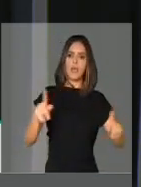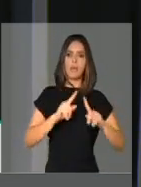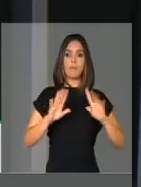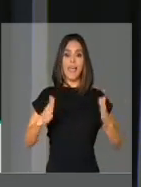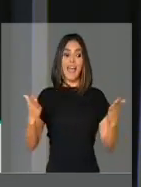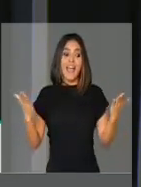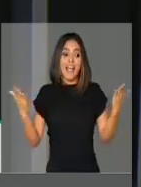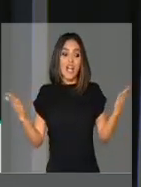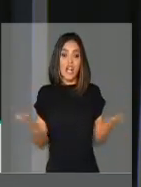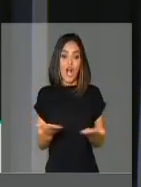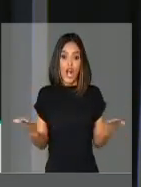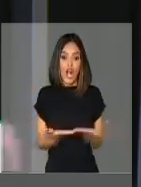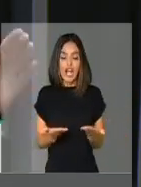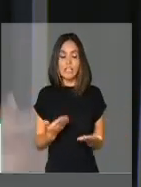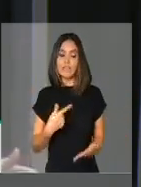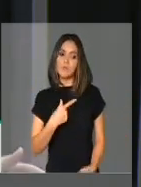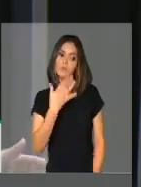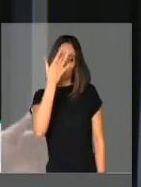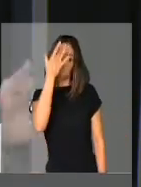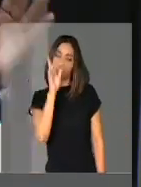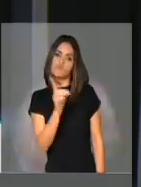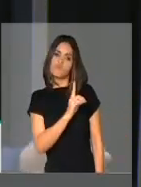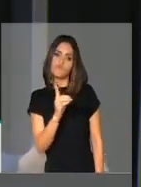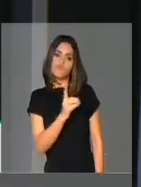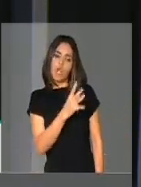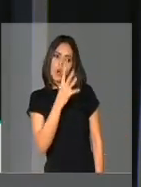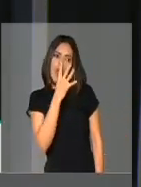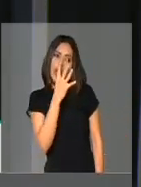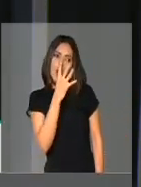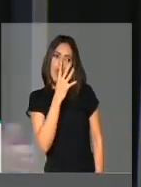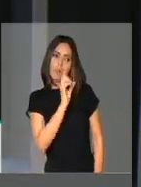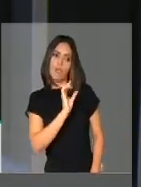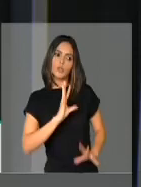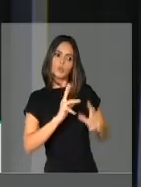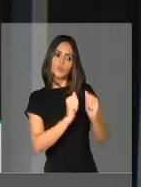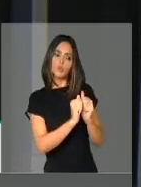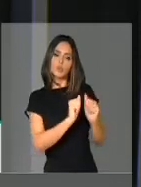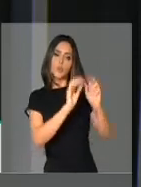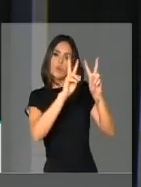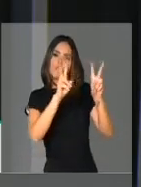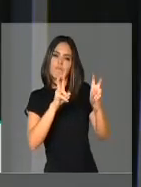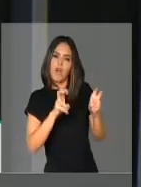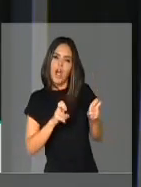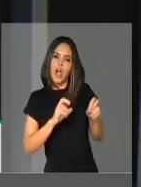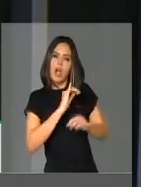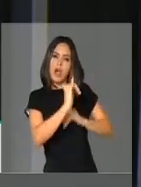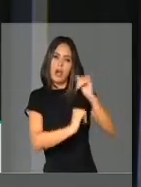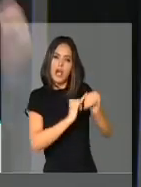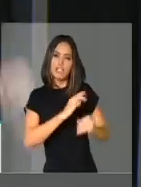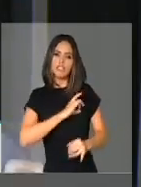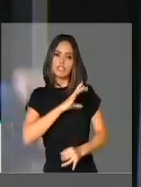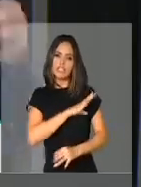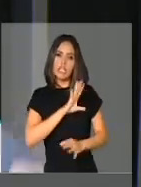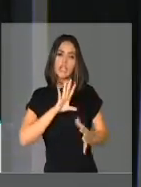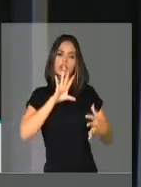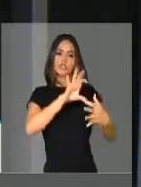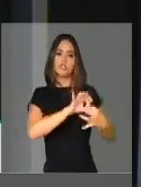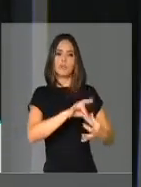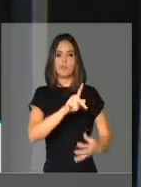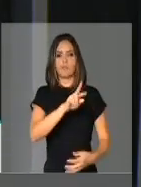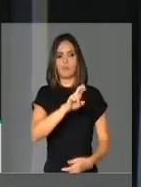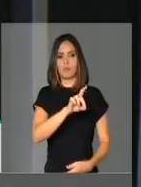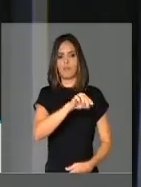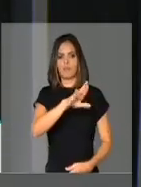momento presente os dados chilenos relacionados à Previdência. Ou seja, não